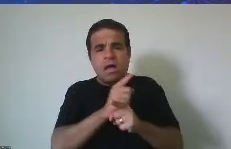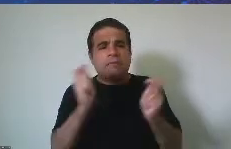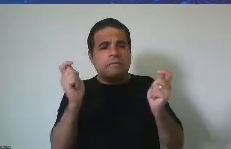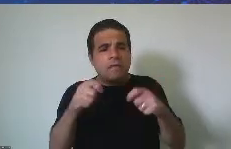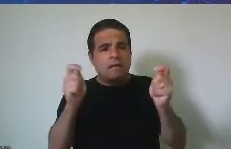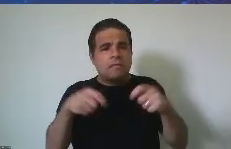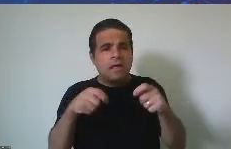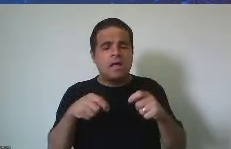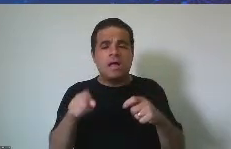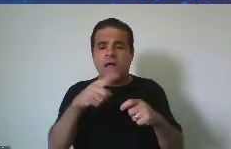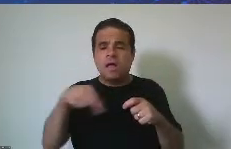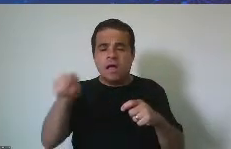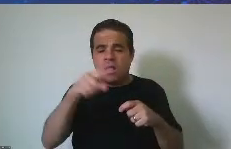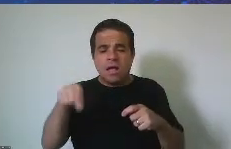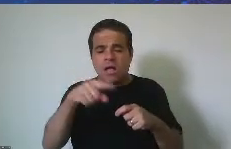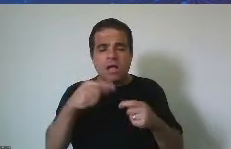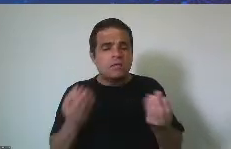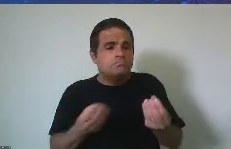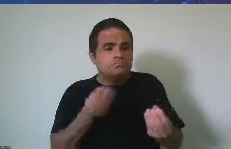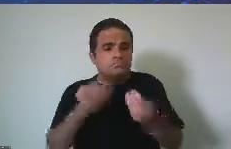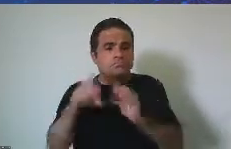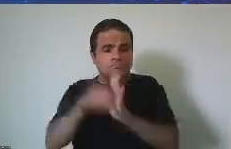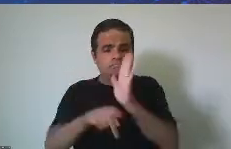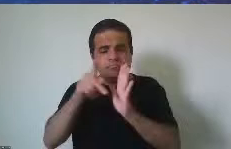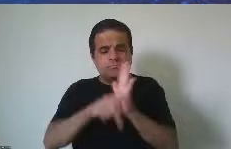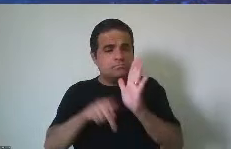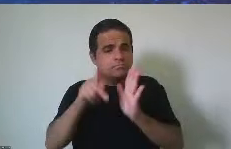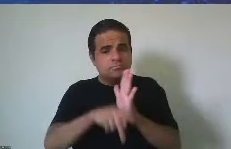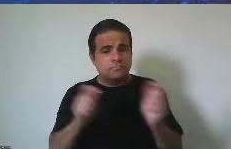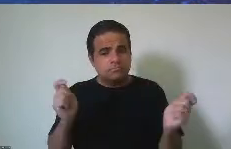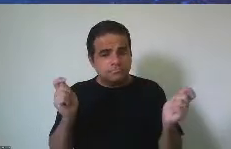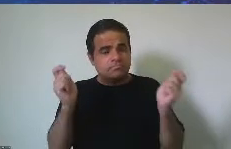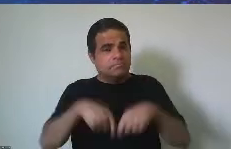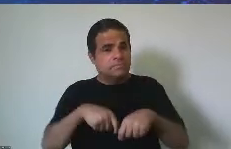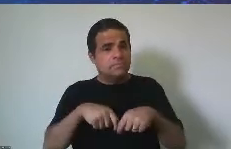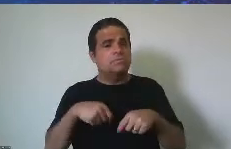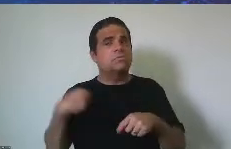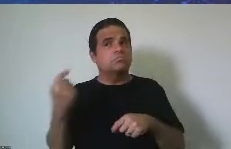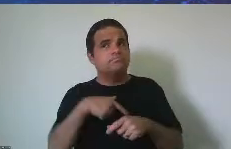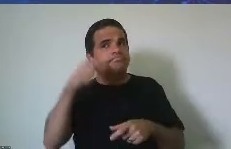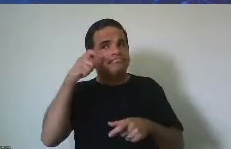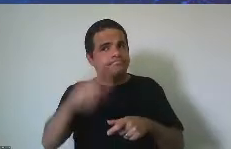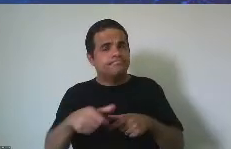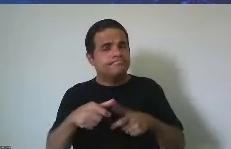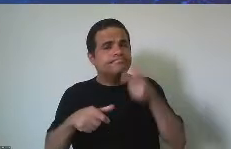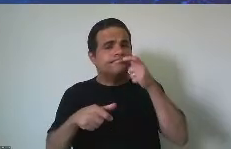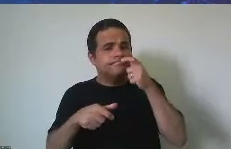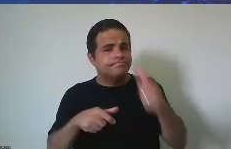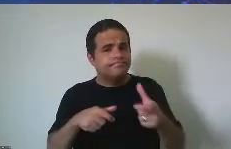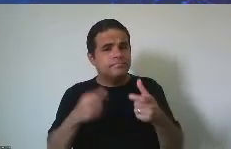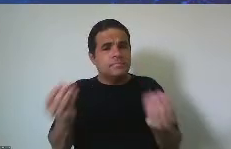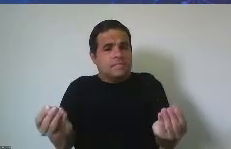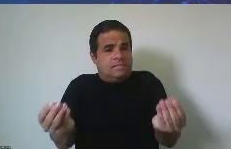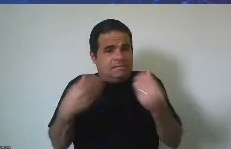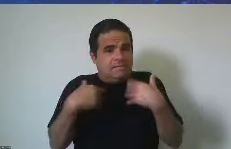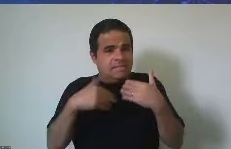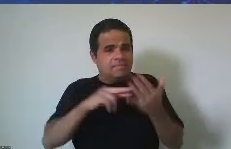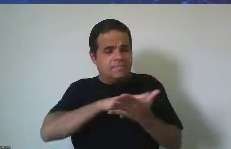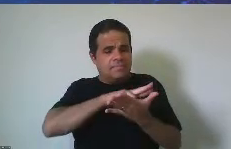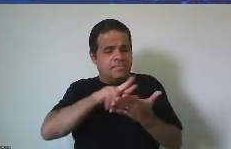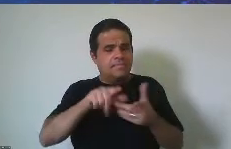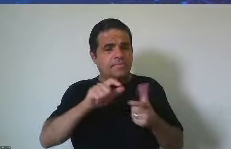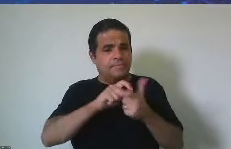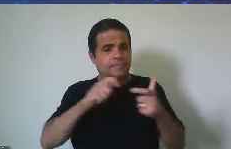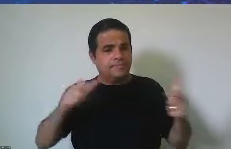ser aqueles projectos que poderiam ser de nosso interesse trazendo inérias quando nos infraestrutura